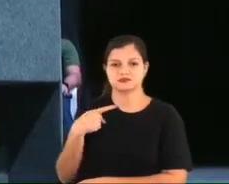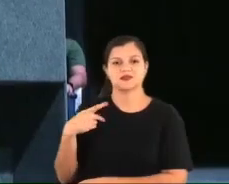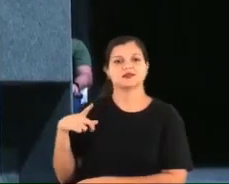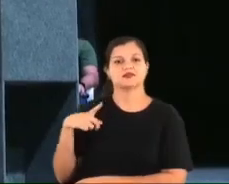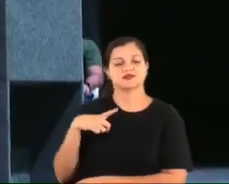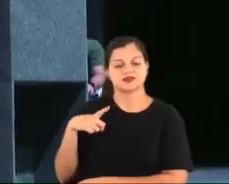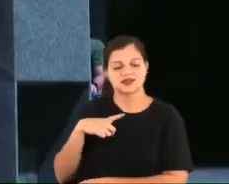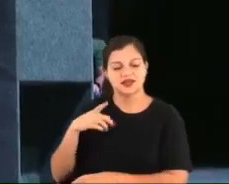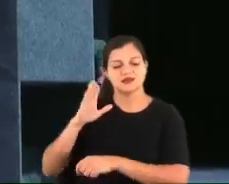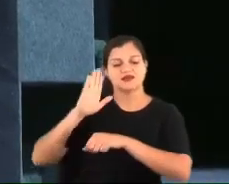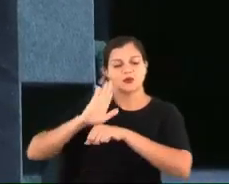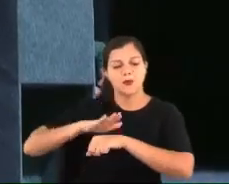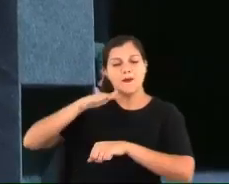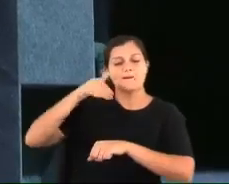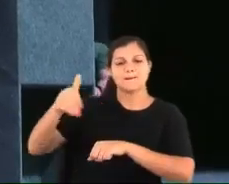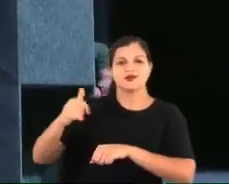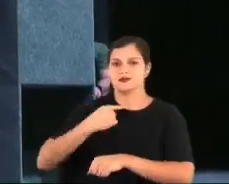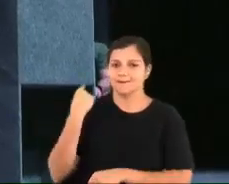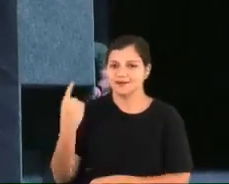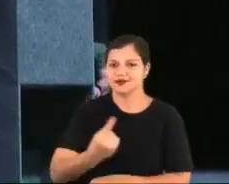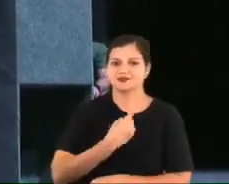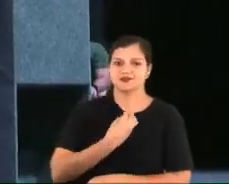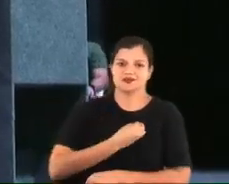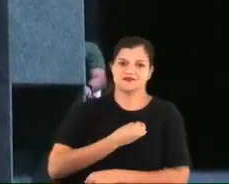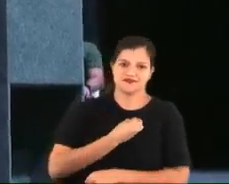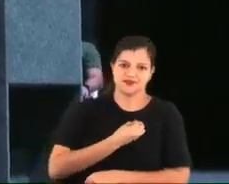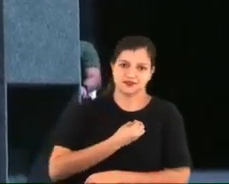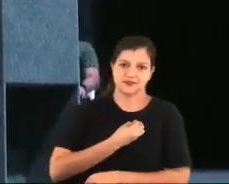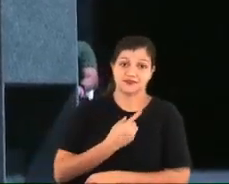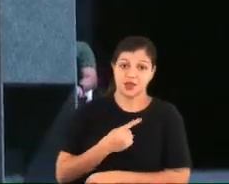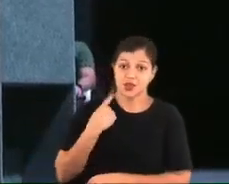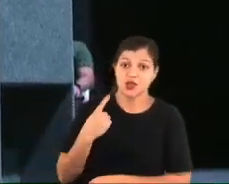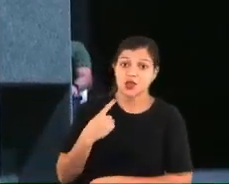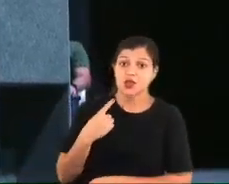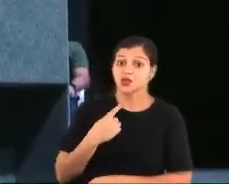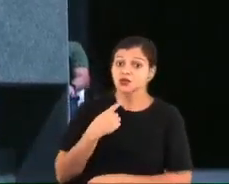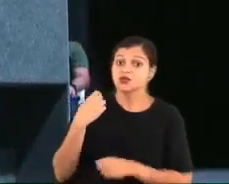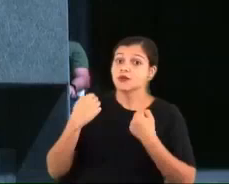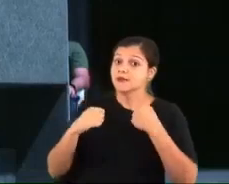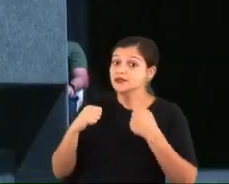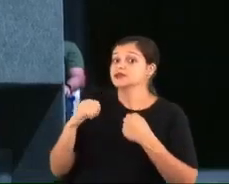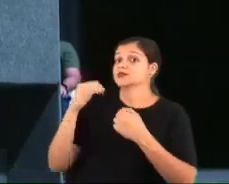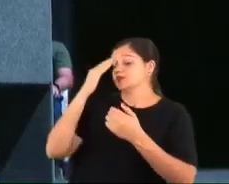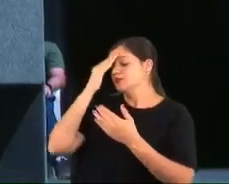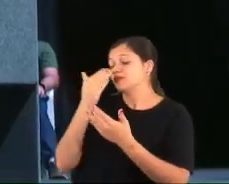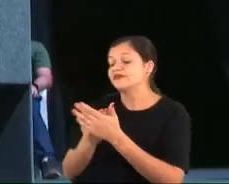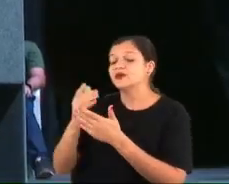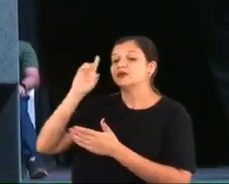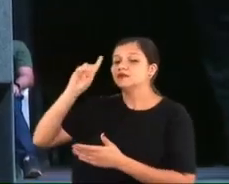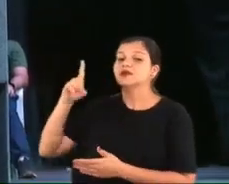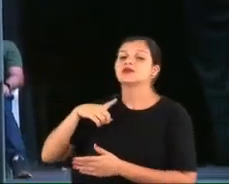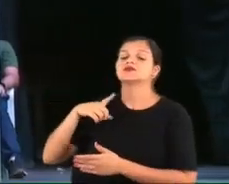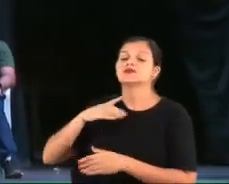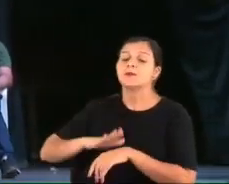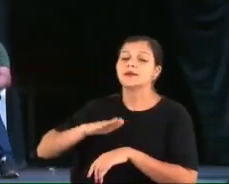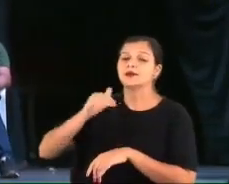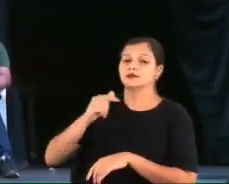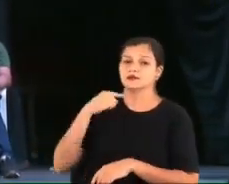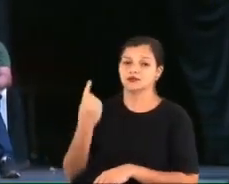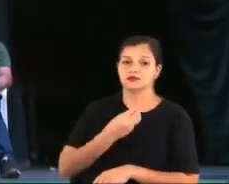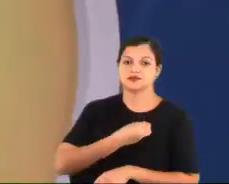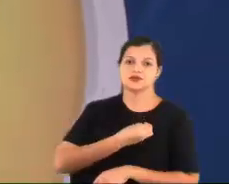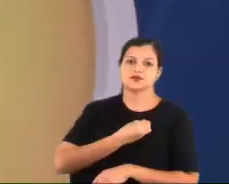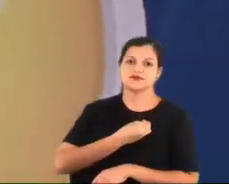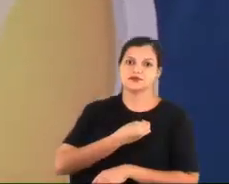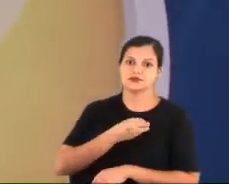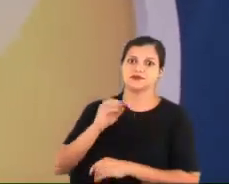tem o melhor para a gente. Precisamos confiar que Deus tem o melhor para a gente. Precisamos confiar que o nosso guia tem